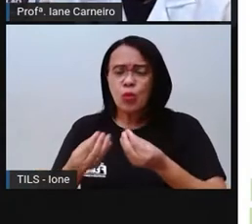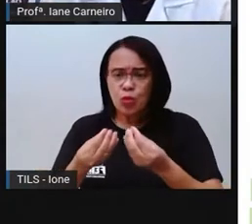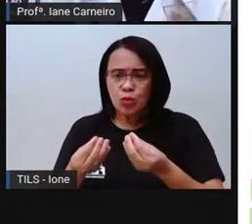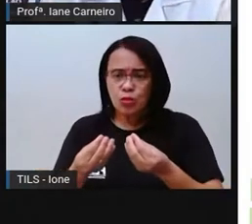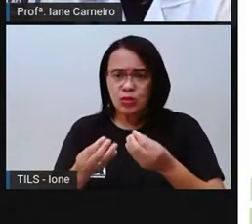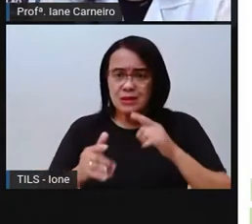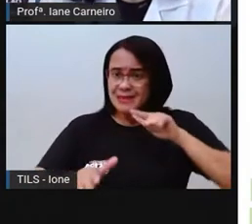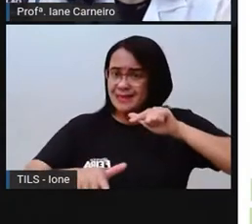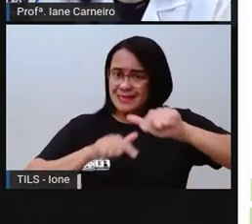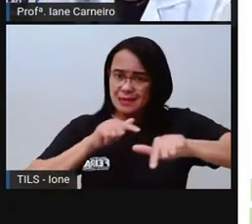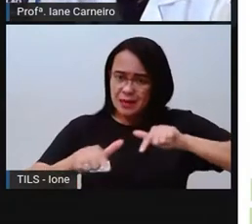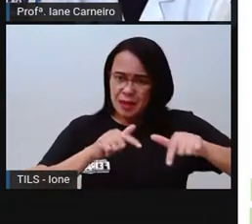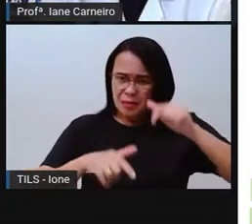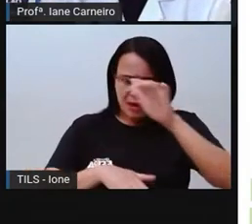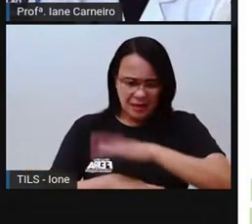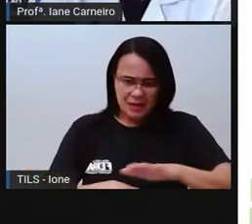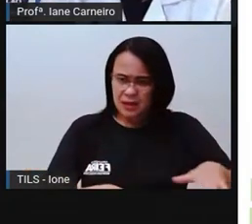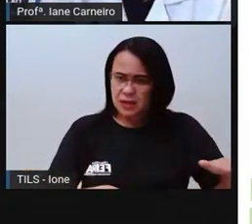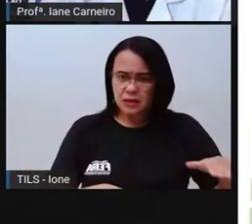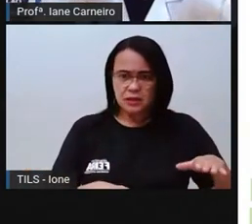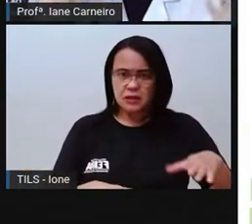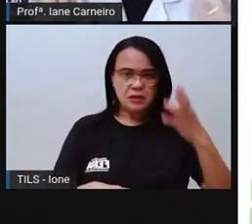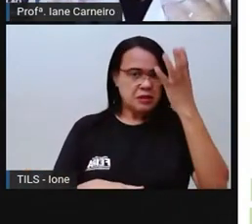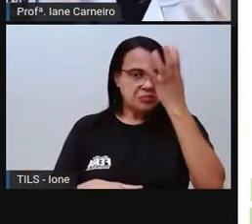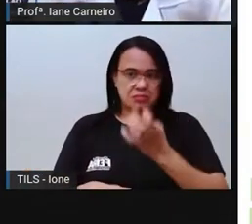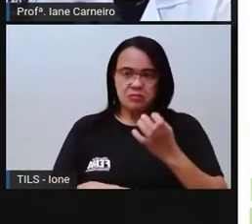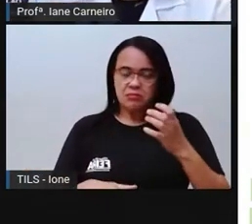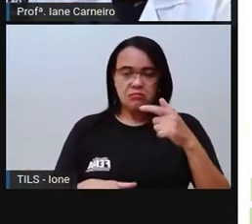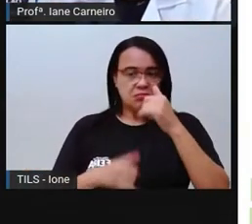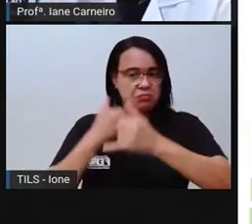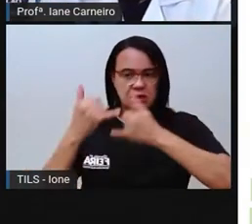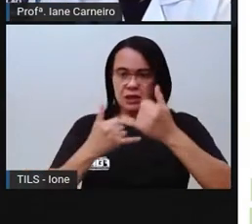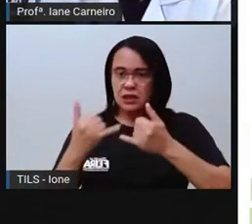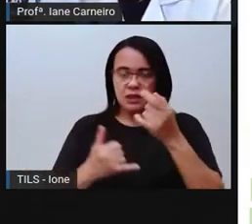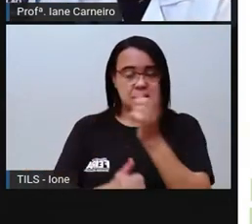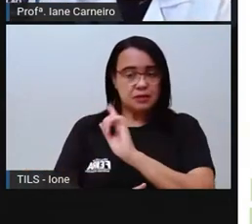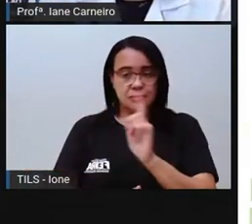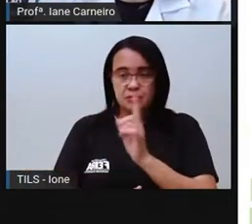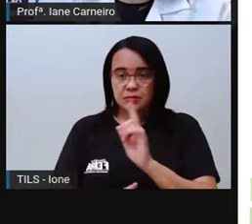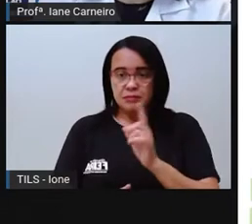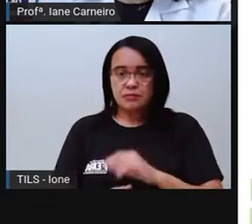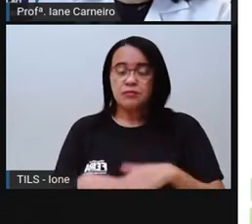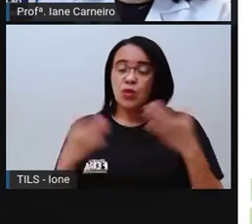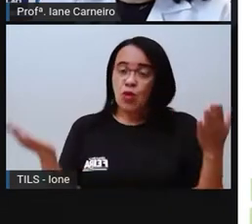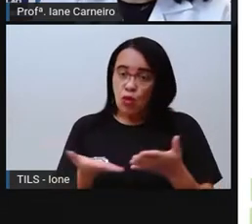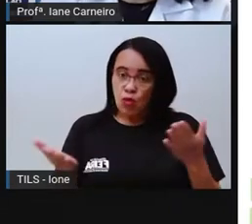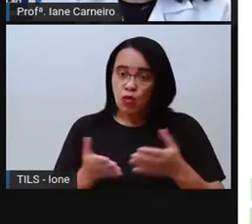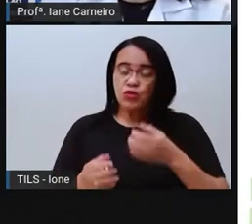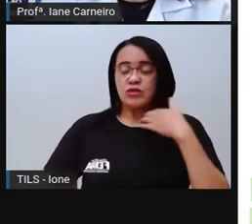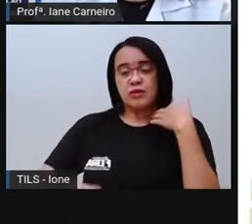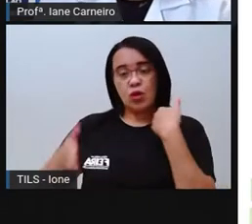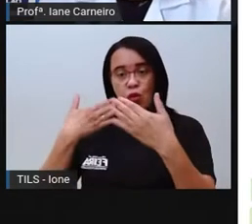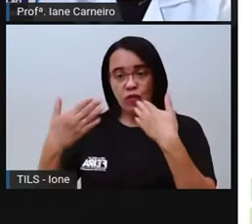trabalho infantil não é brincadeira. Né? Então, a gente vai conversar um pouco sobre essas questões, tá certo?